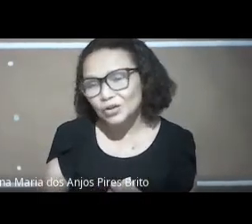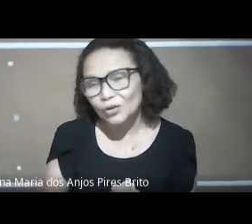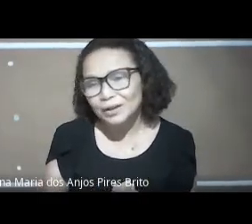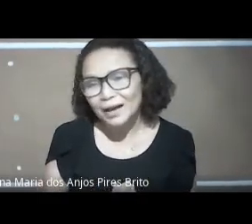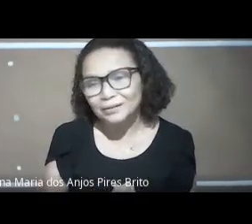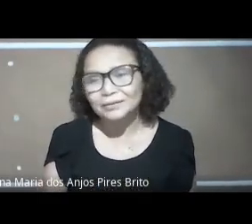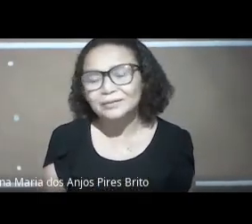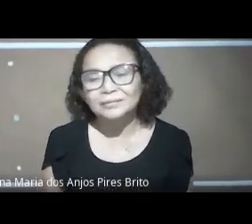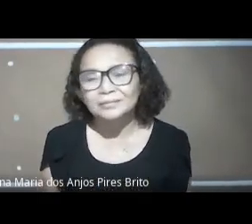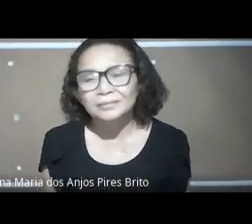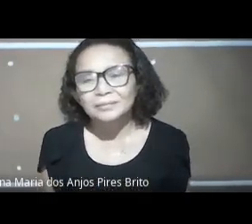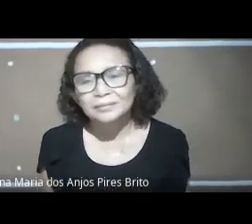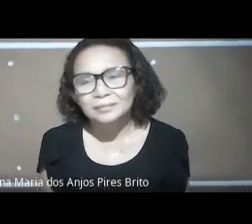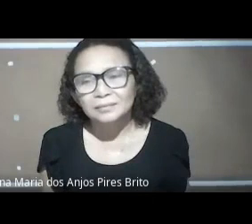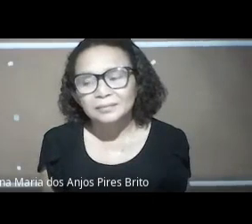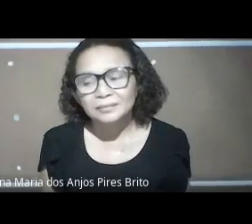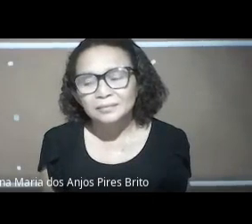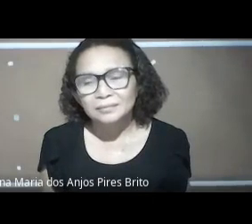vocês acham o contrário?